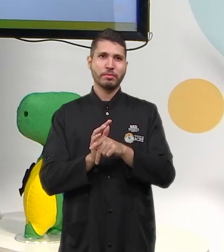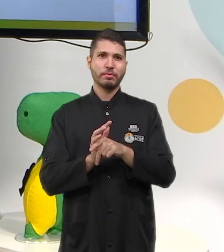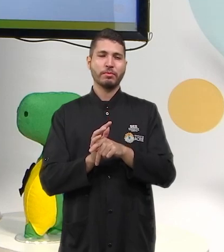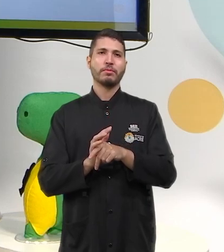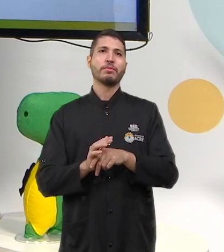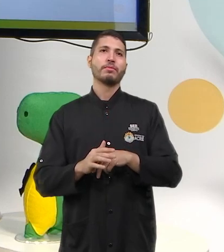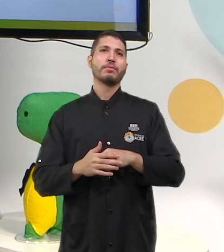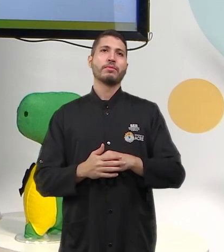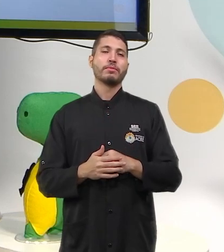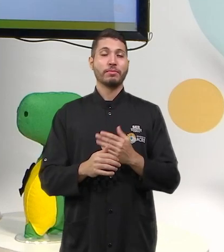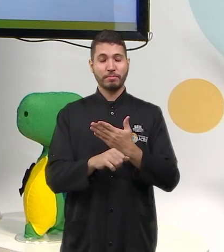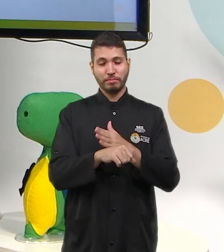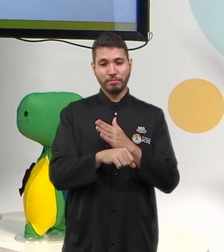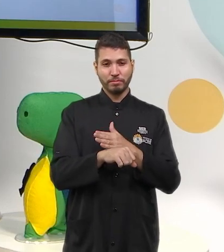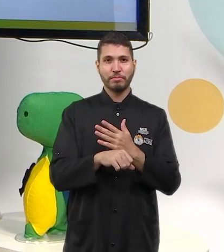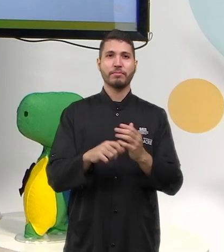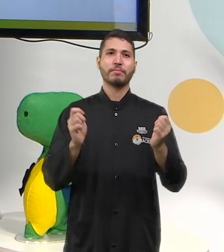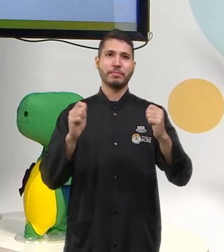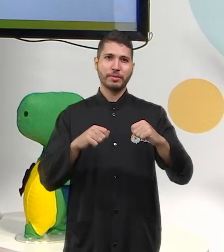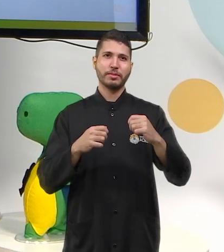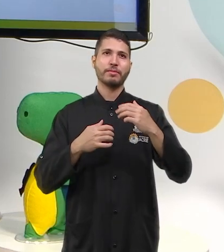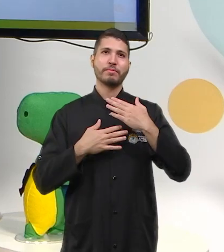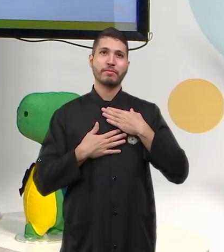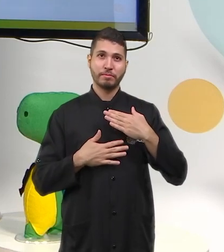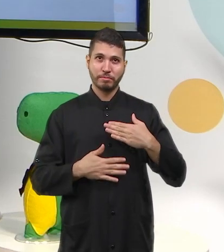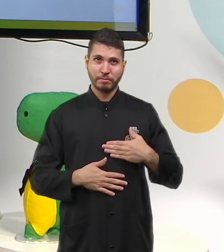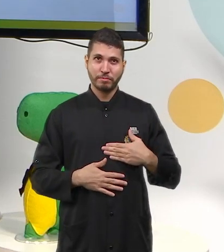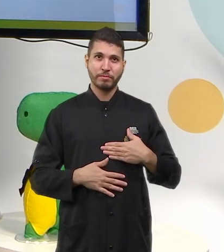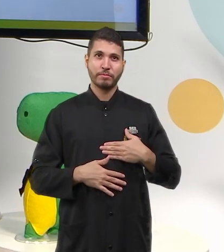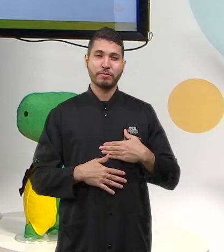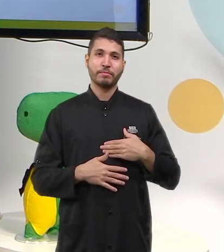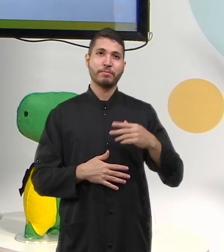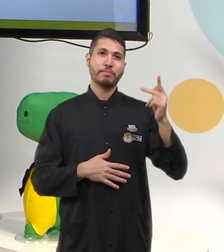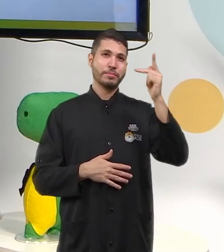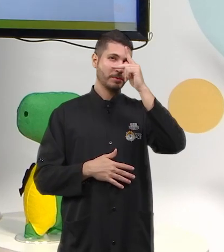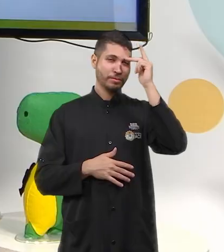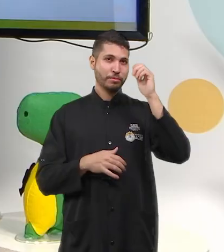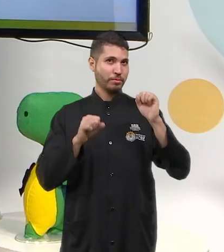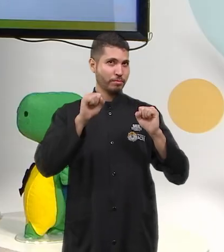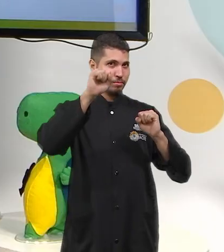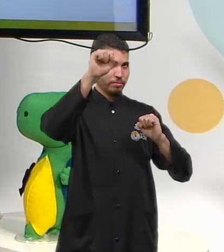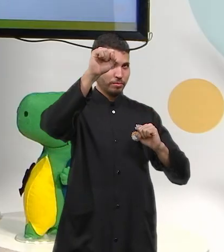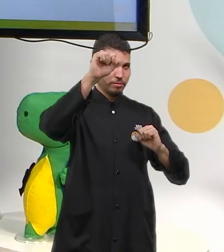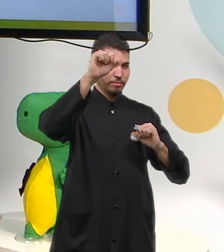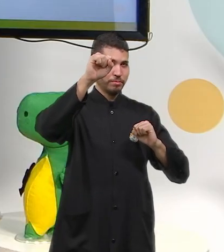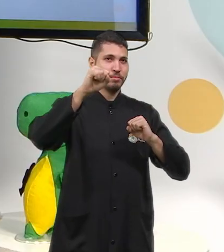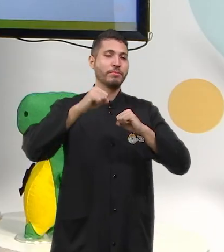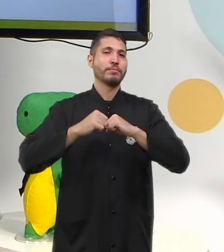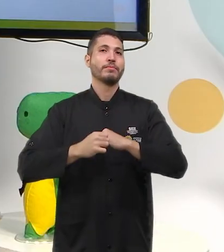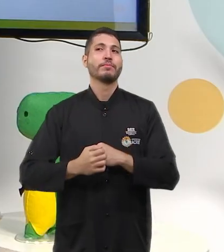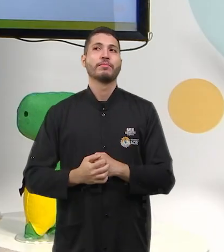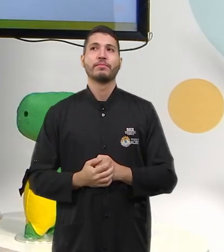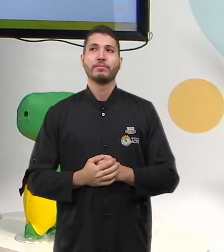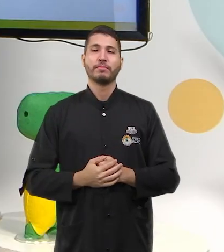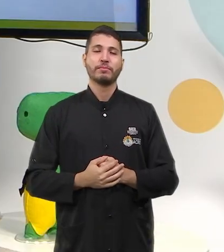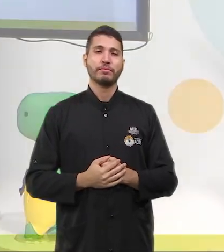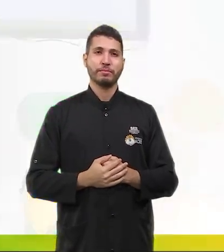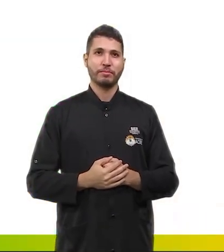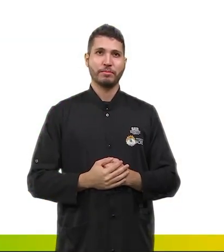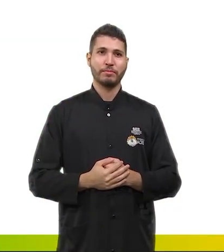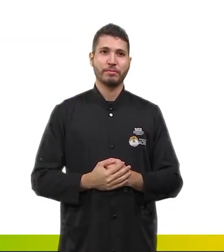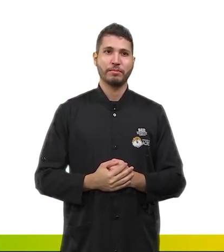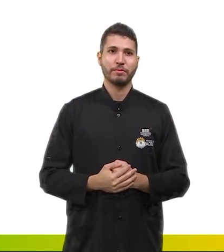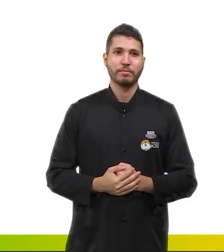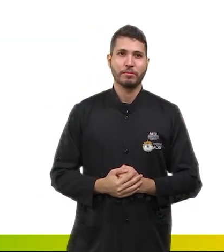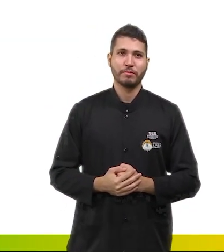atributos treináveis de capacidade física de pessoas incríveis, de super-heróis, são superpoderes, ok? Tranquilo? Agora,